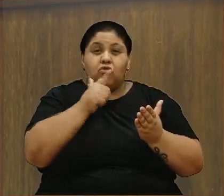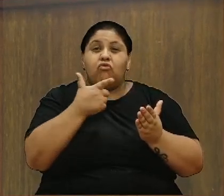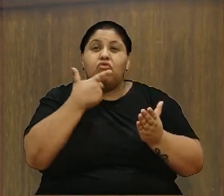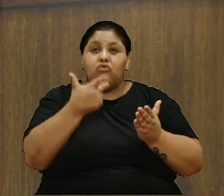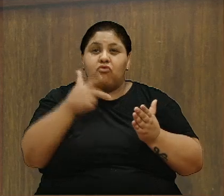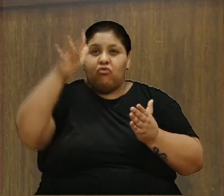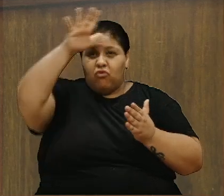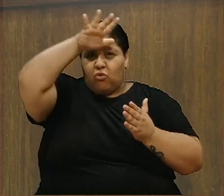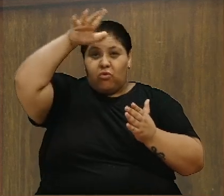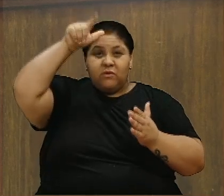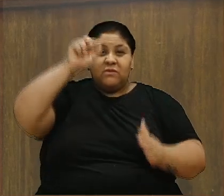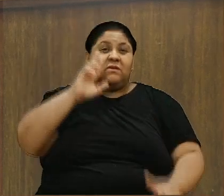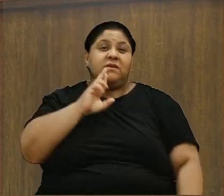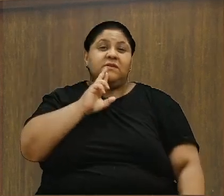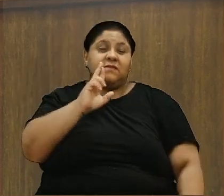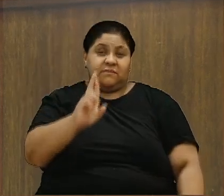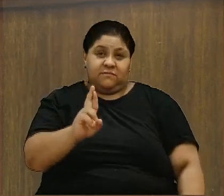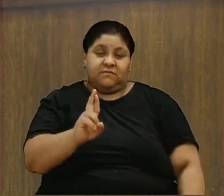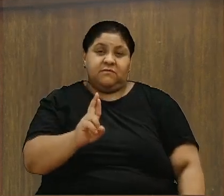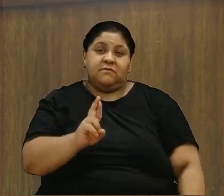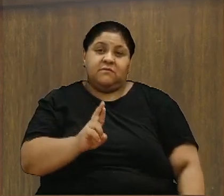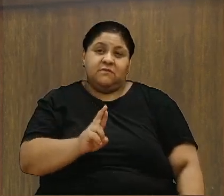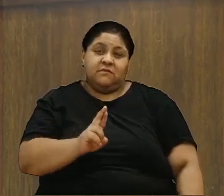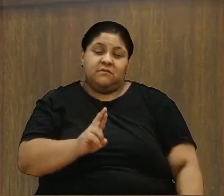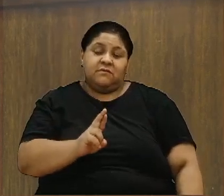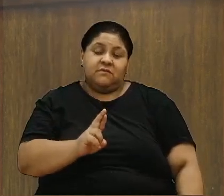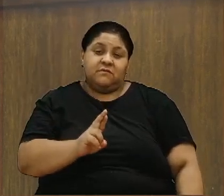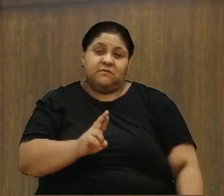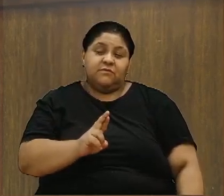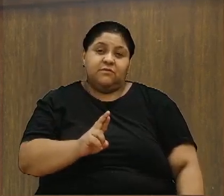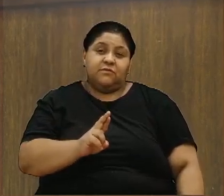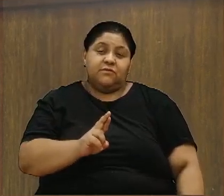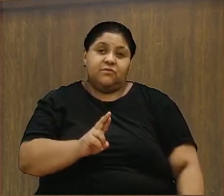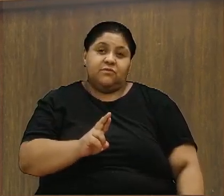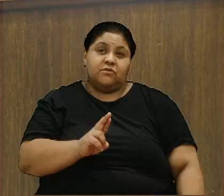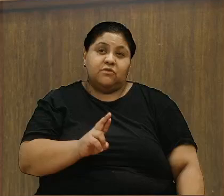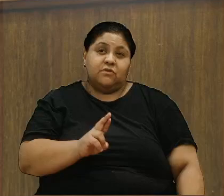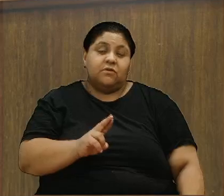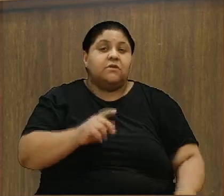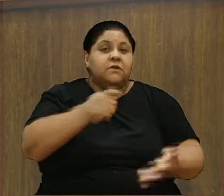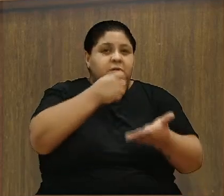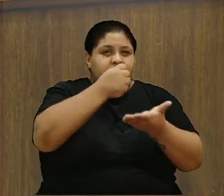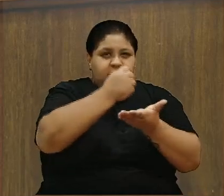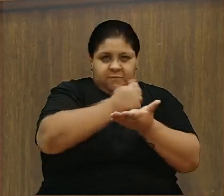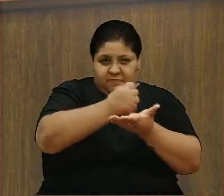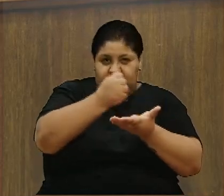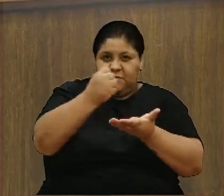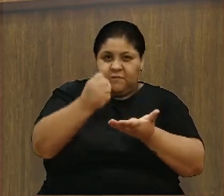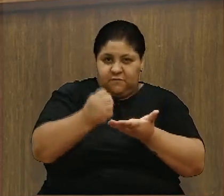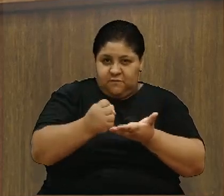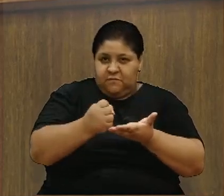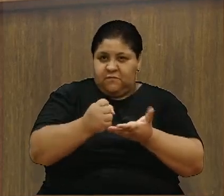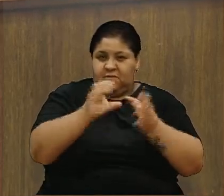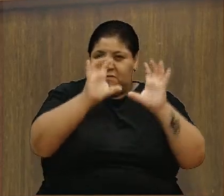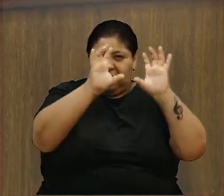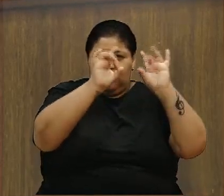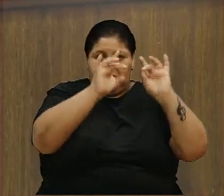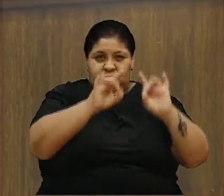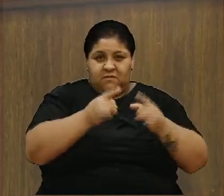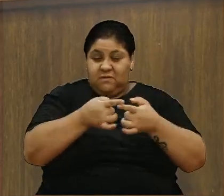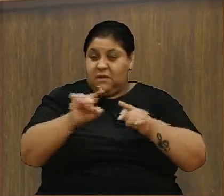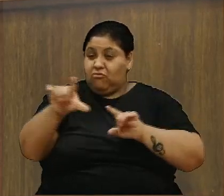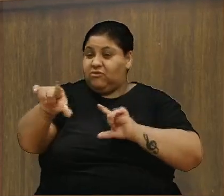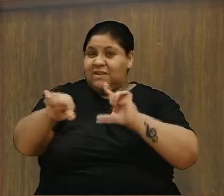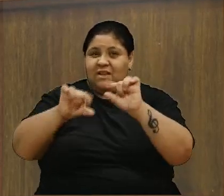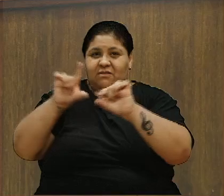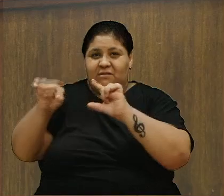município responde, mesmo sendo... mesmo as contratações sendo regime especial, não sendo regime seletista,